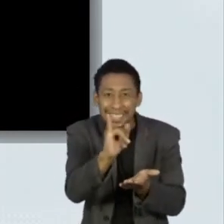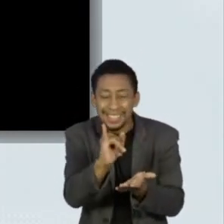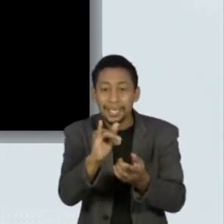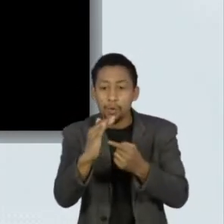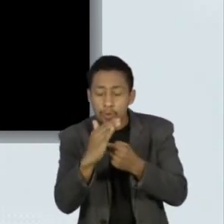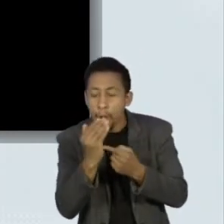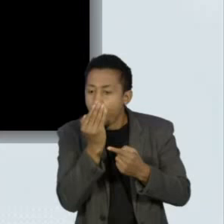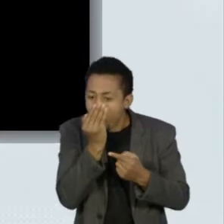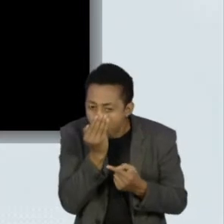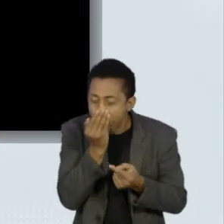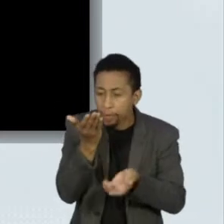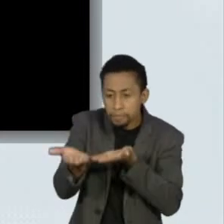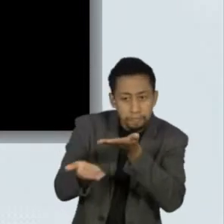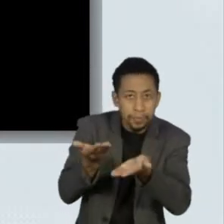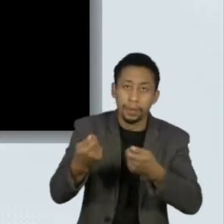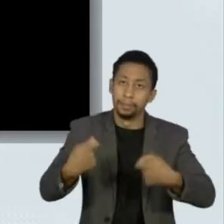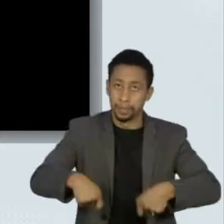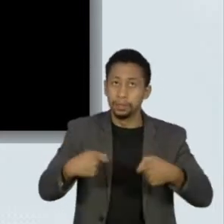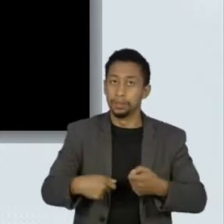de terapia intensiva. Seguinte.